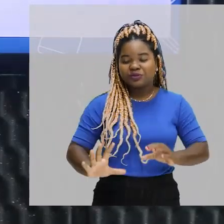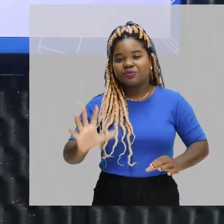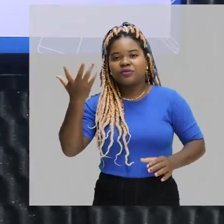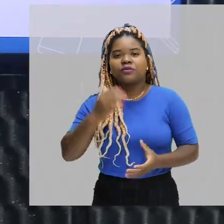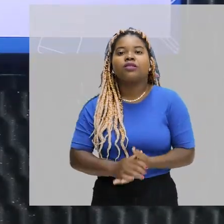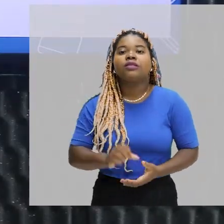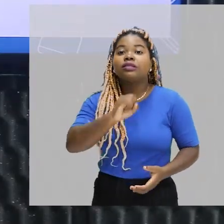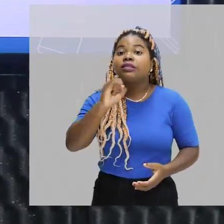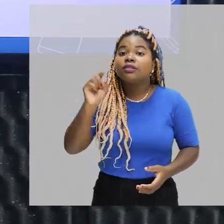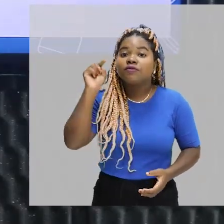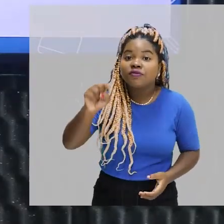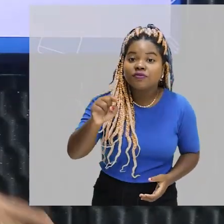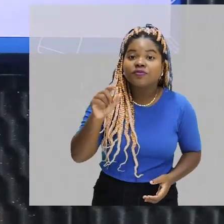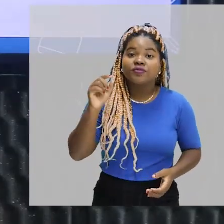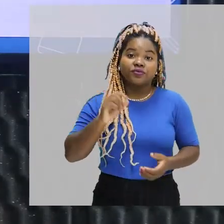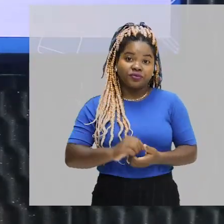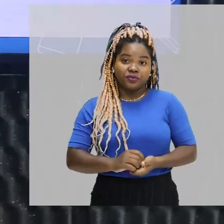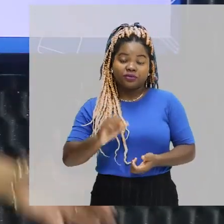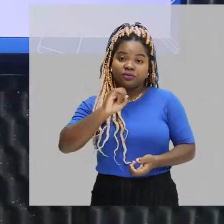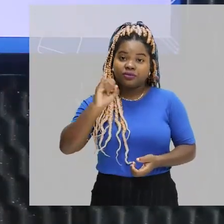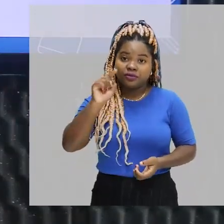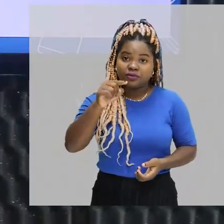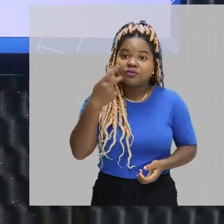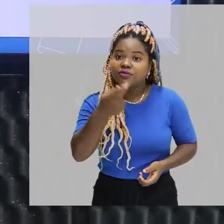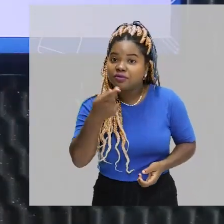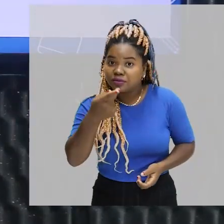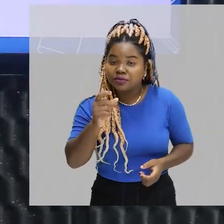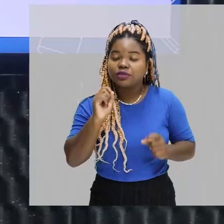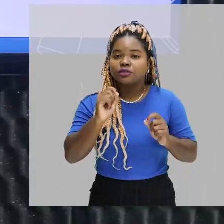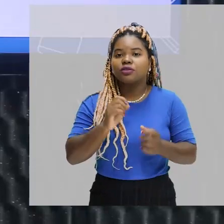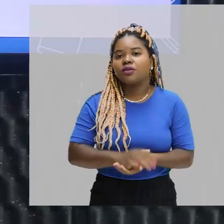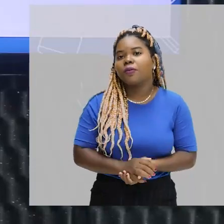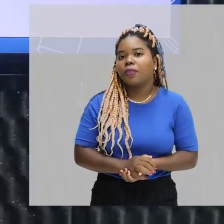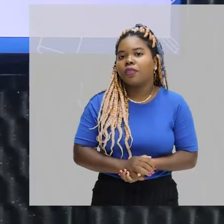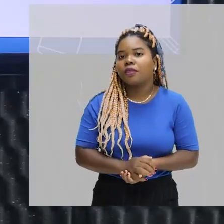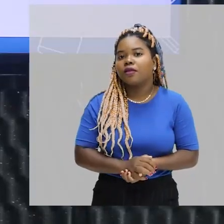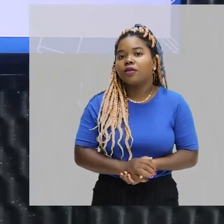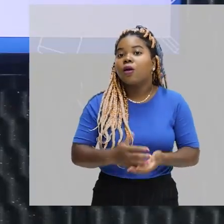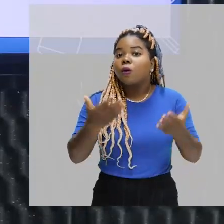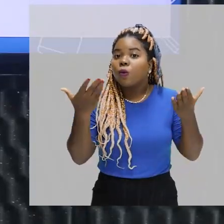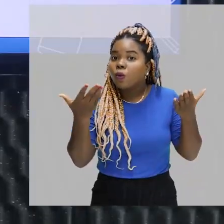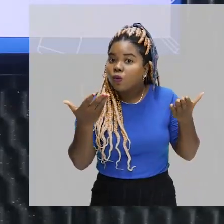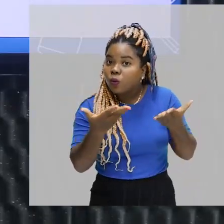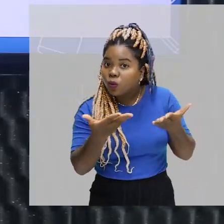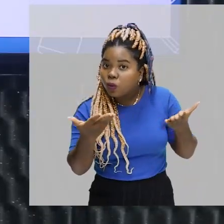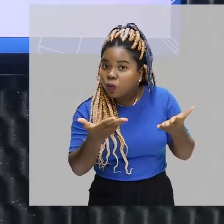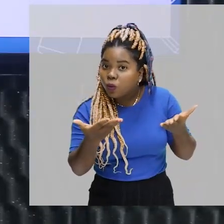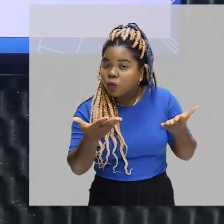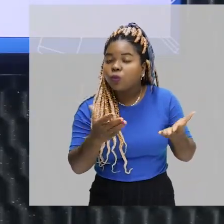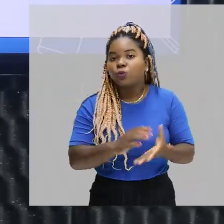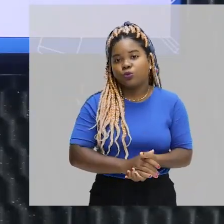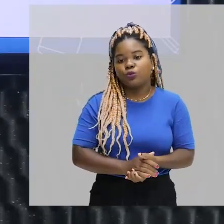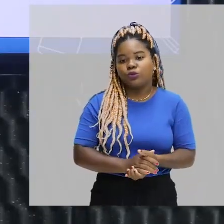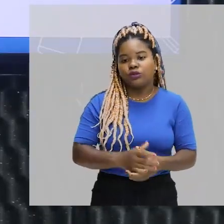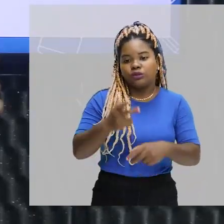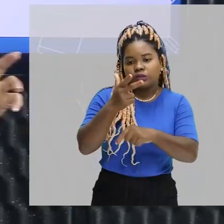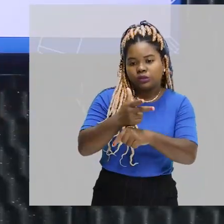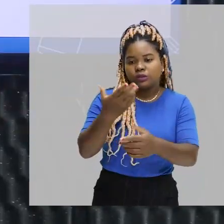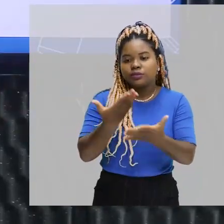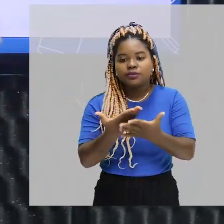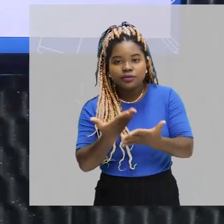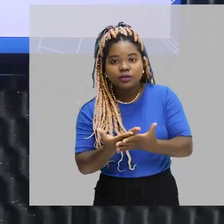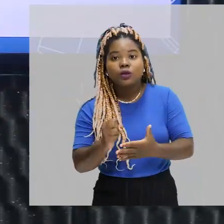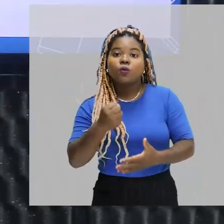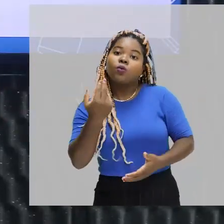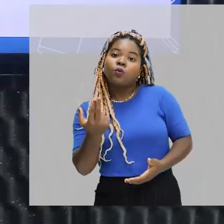uma aula, as pessoas que tiver aqui vão entender, ou se eu disser assim, as pessoas vão entender, claro que essa